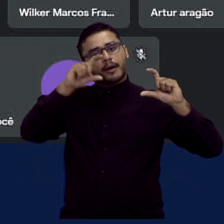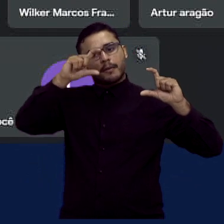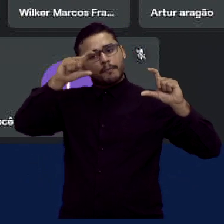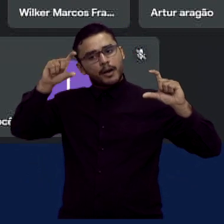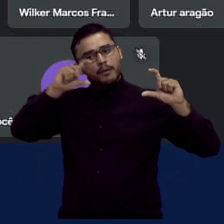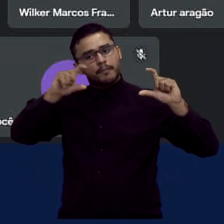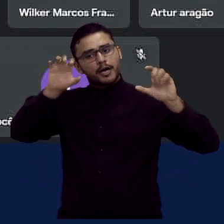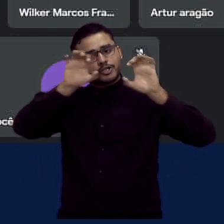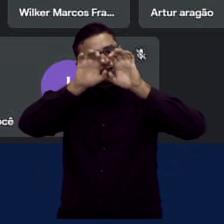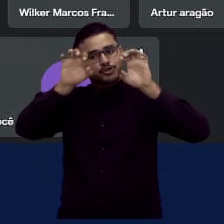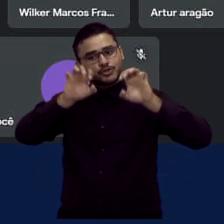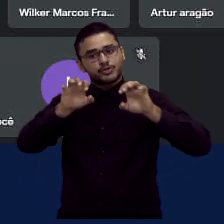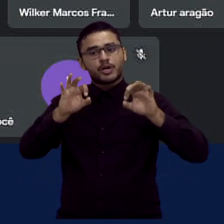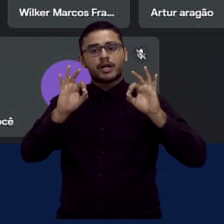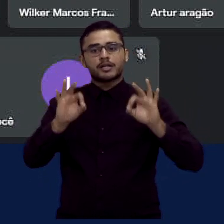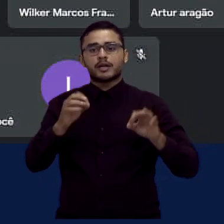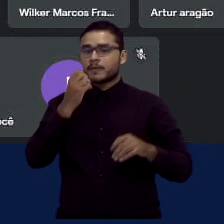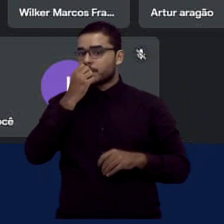certo?